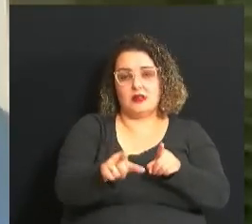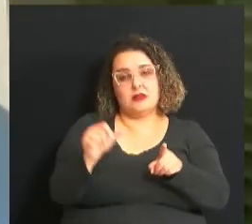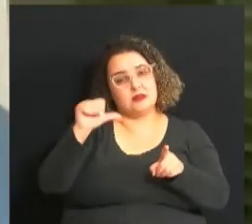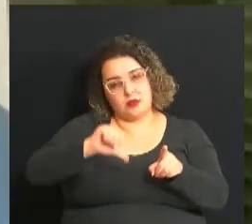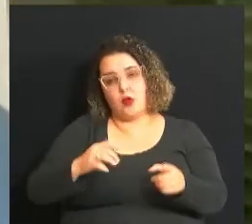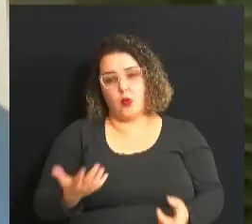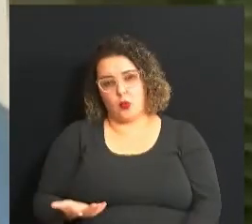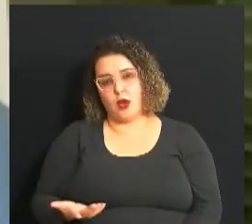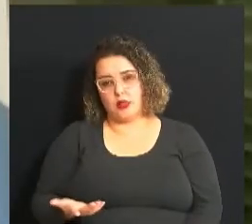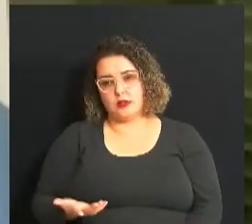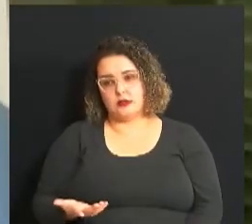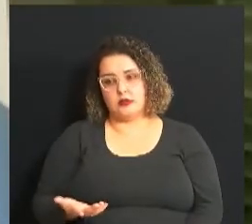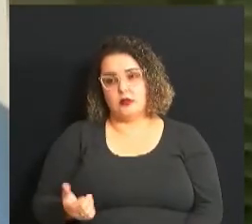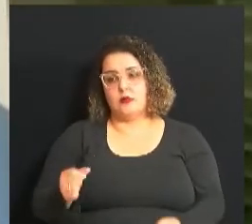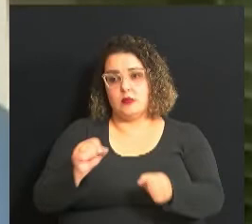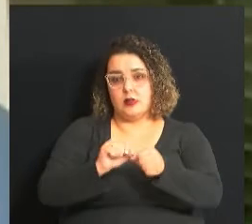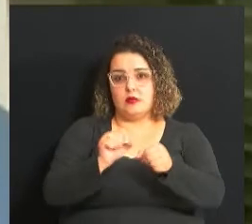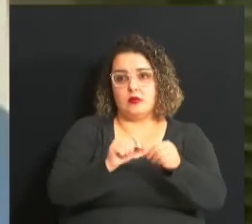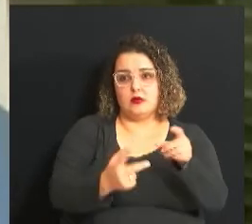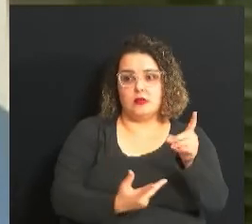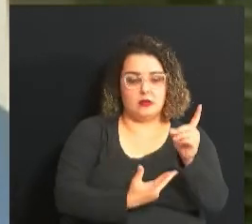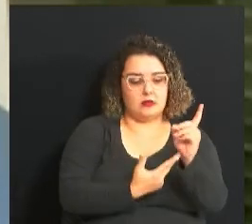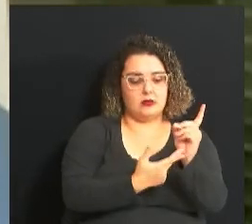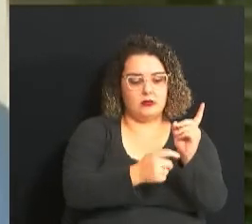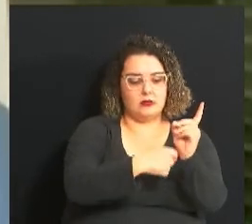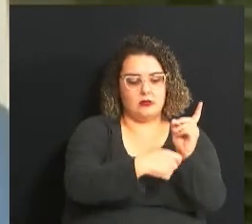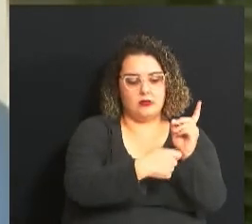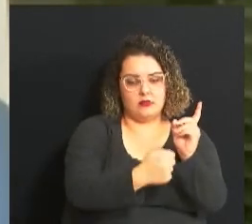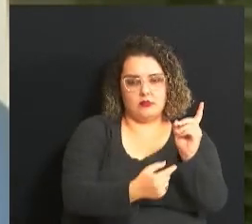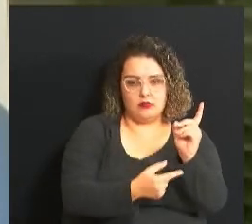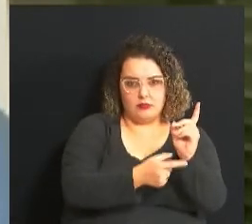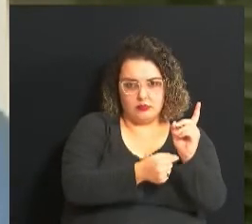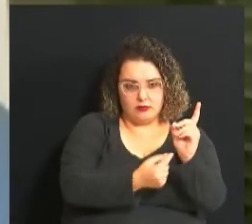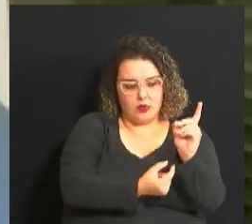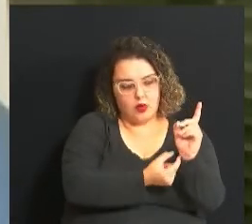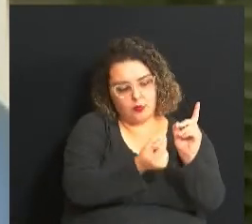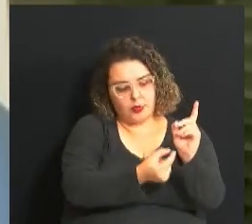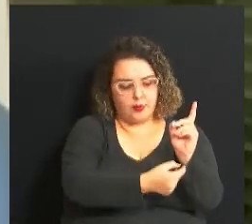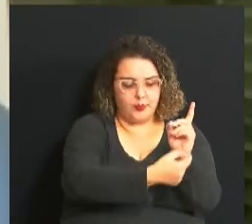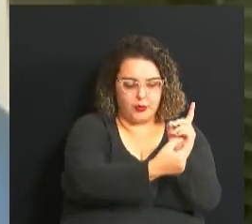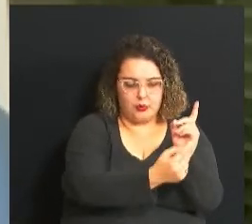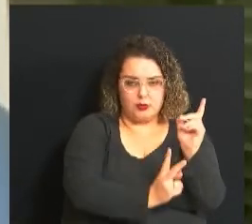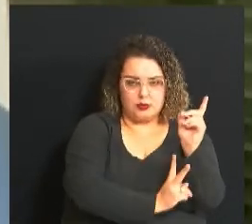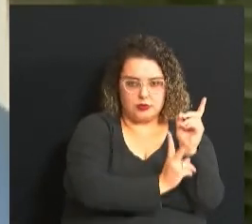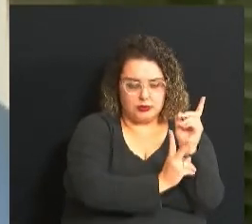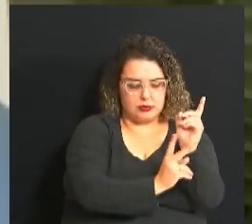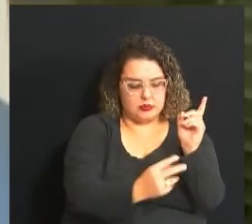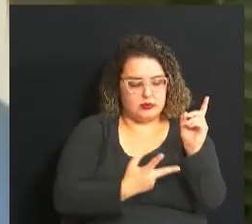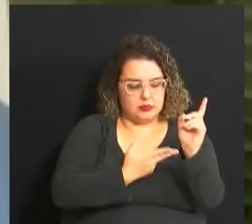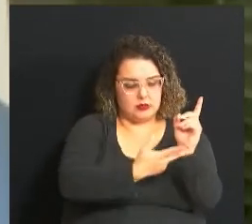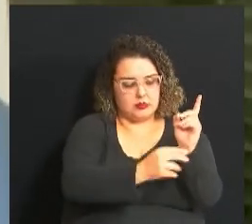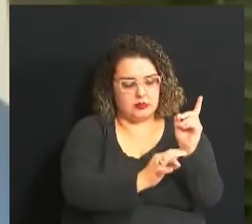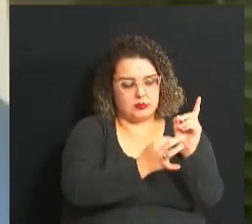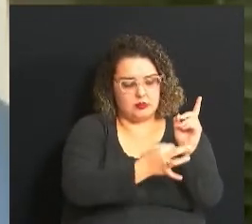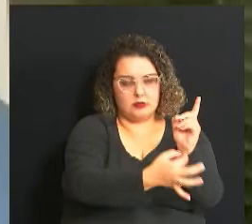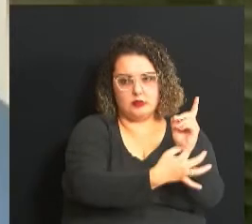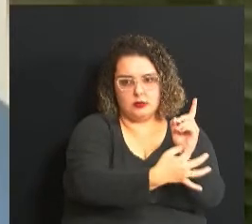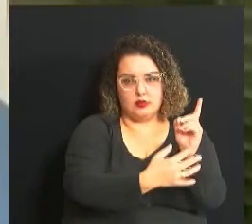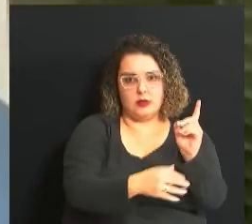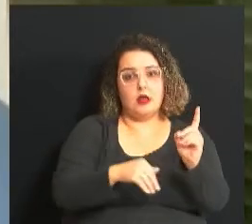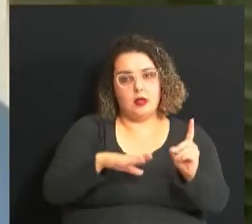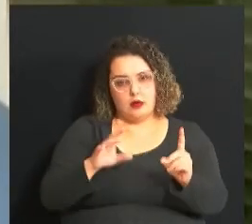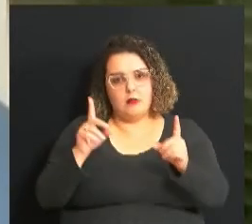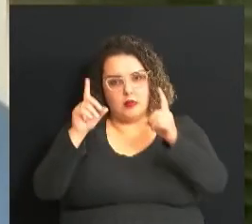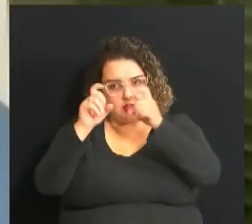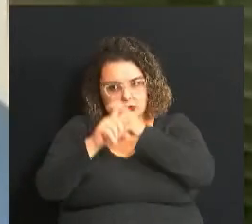fazer a cirurgia, cortar e amarrar esses canais. Para refazer, é mais difícil, é uma